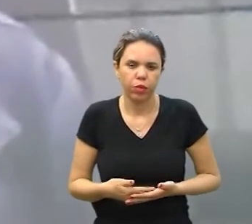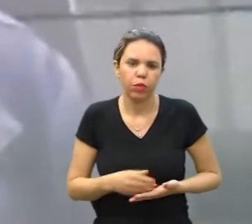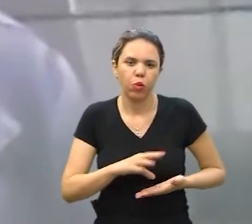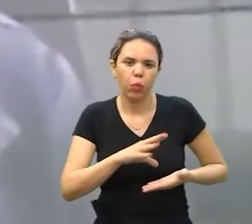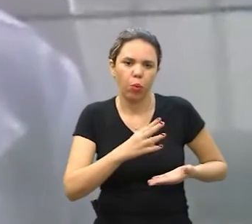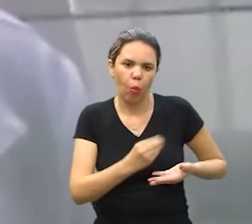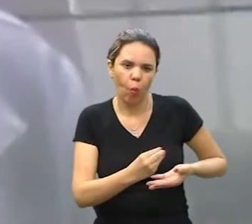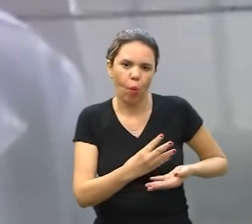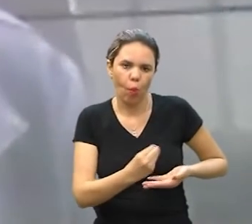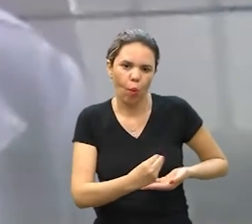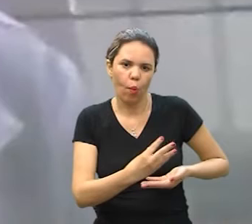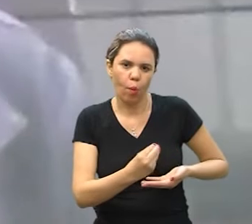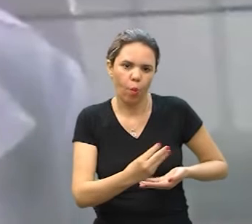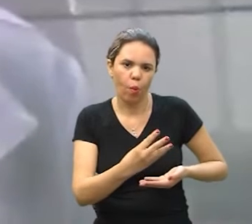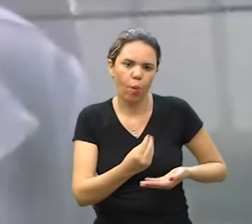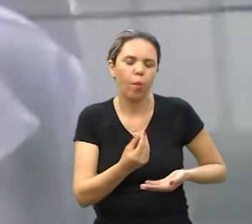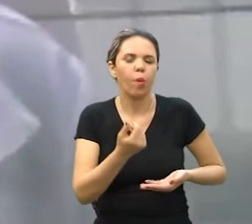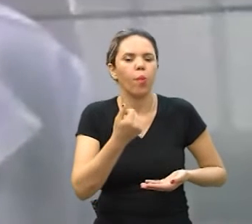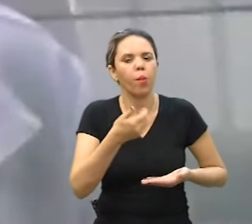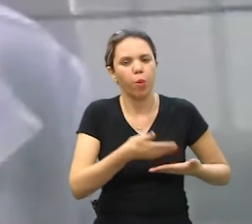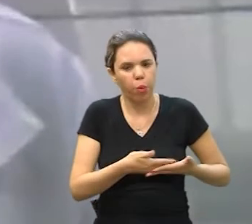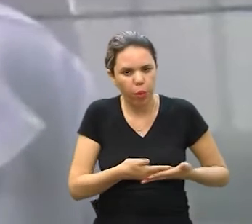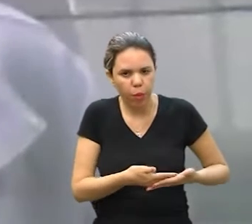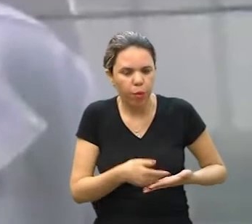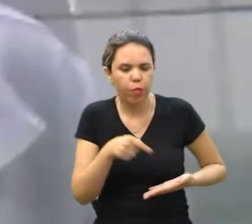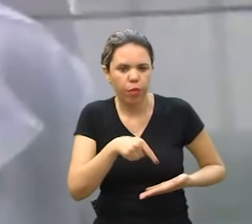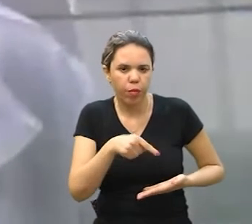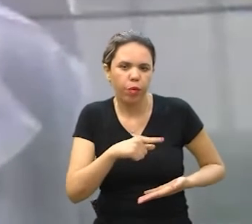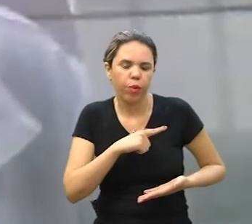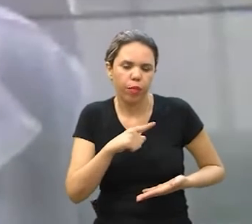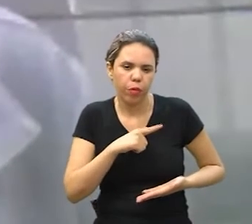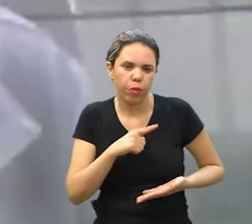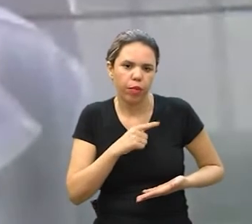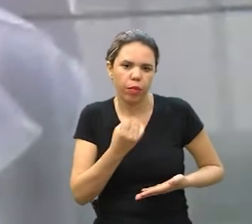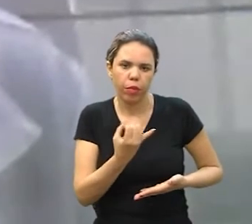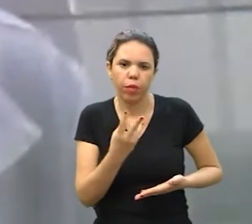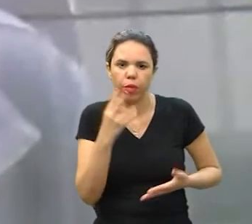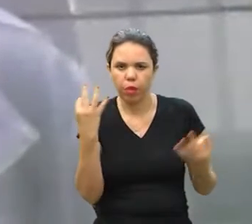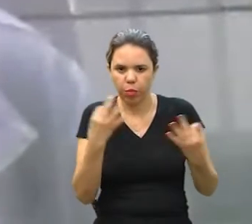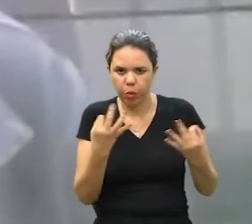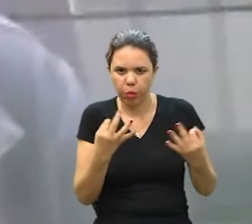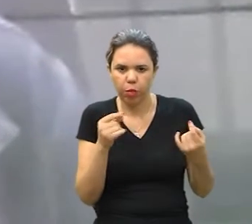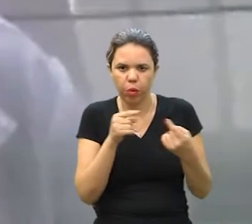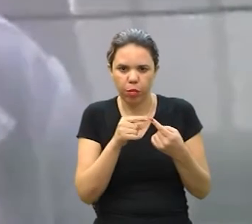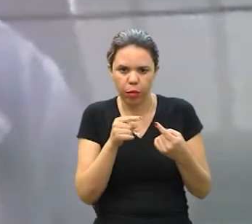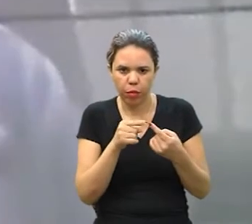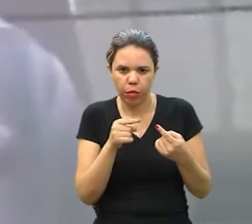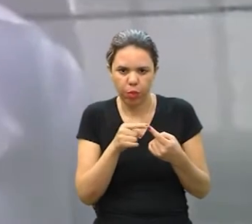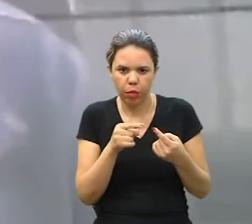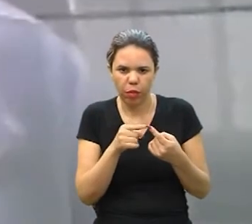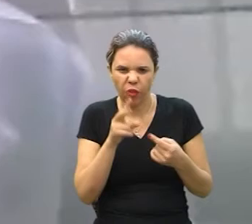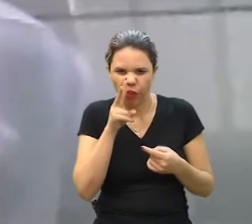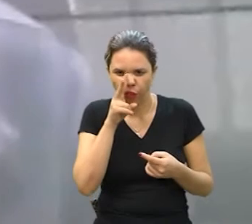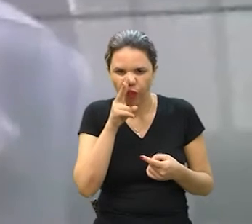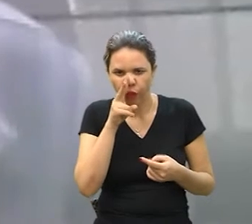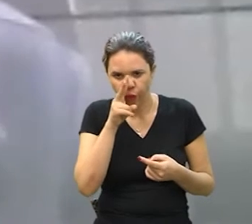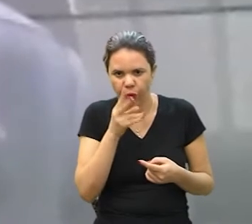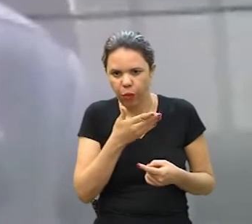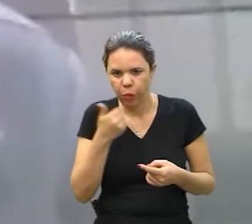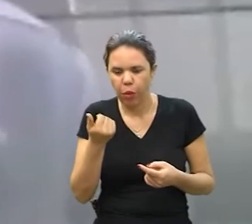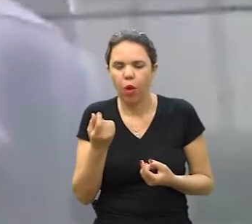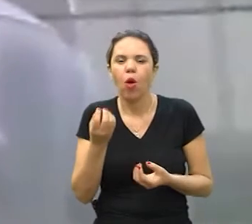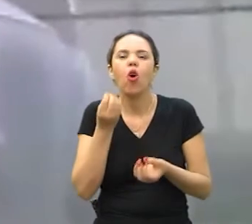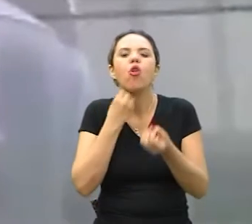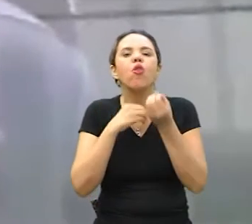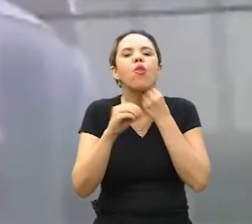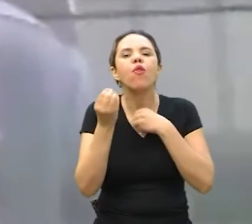precisa sugar e essa sucção do bebê, ela tem que ser quanto mais perfeita e com mais força,